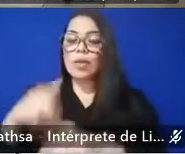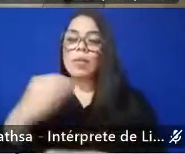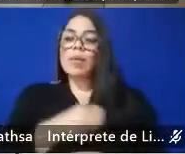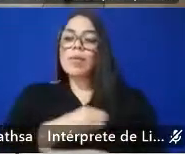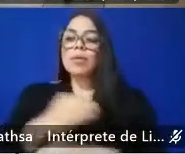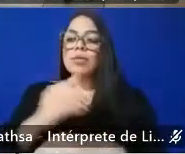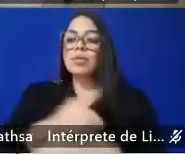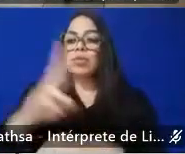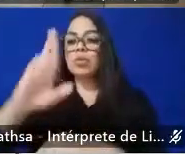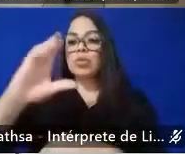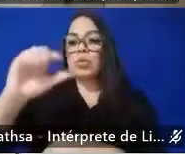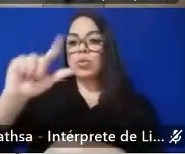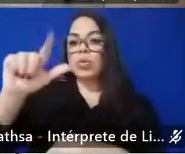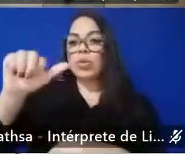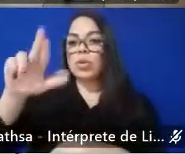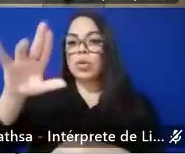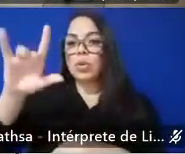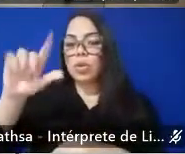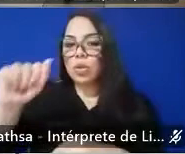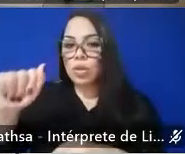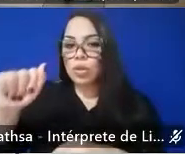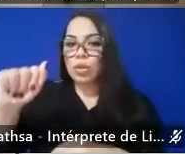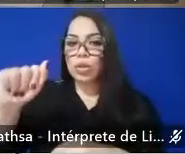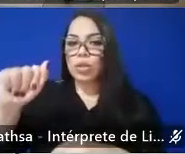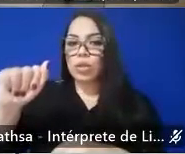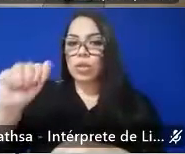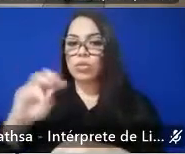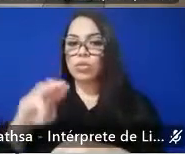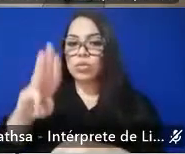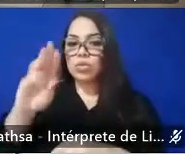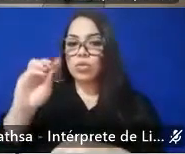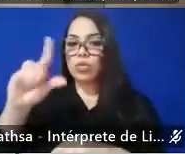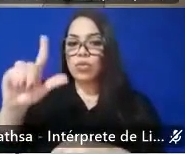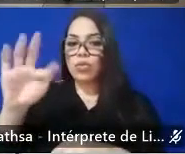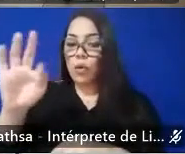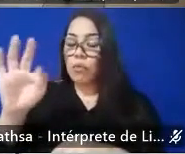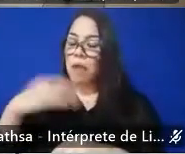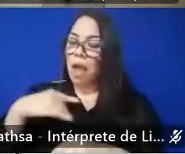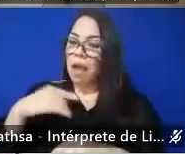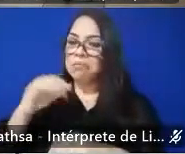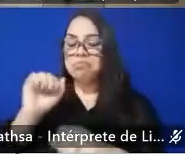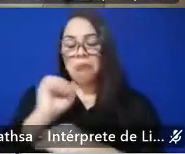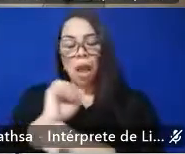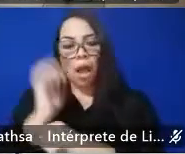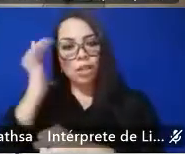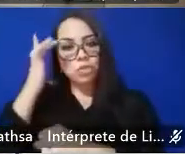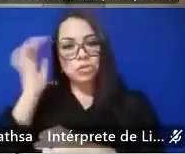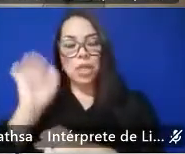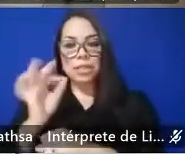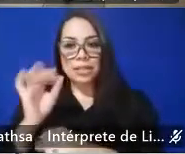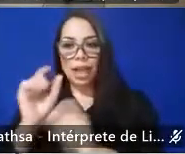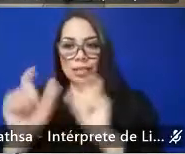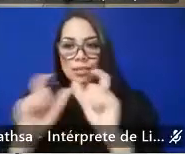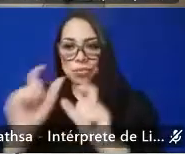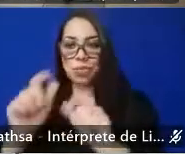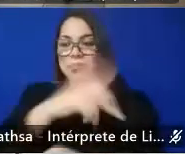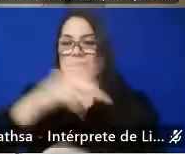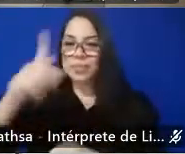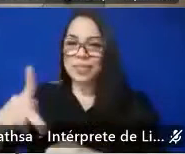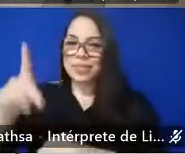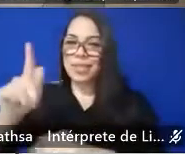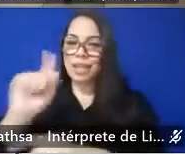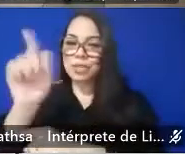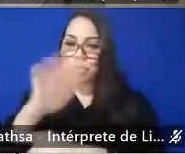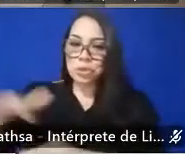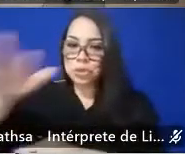ficar rápido Espero espero que pronunciar corretamente Presidente do Conselho Nacional de corregedores Gerais a